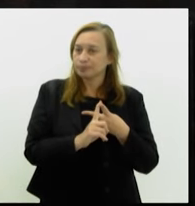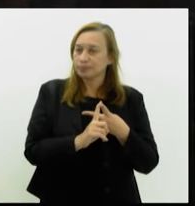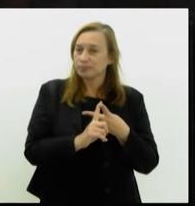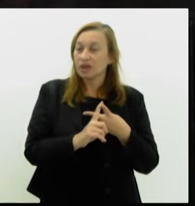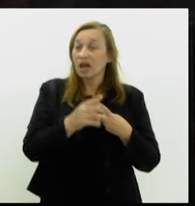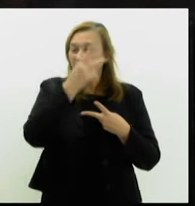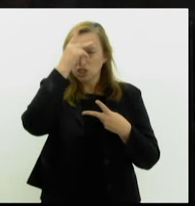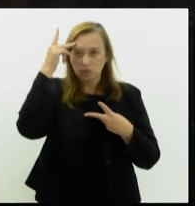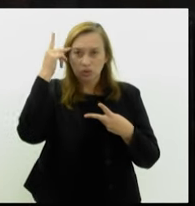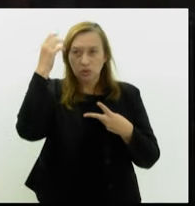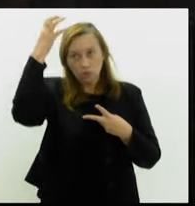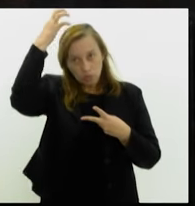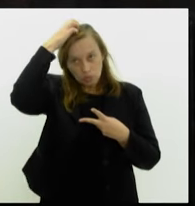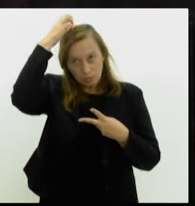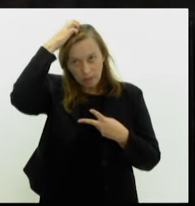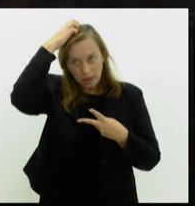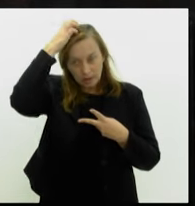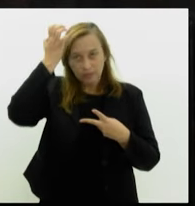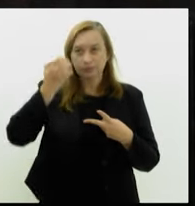culpados sejam